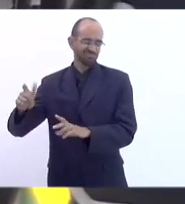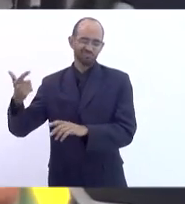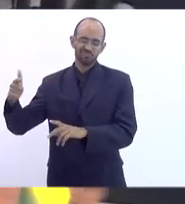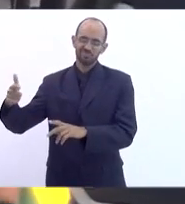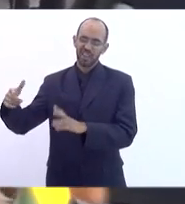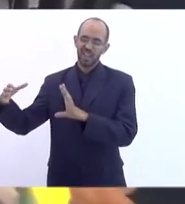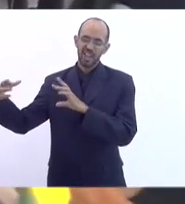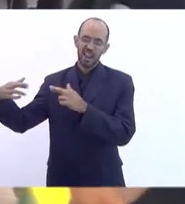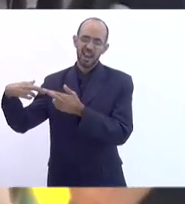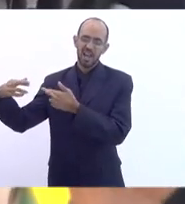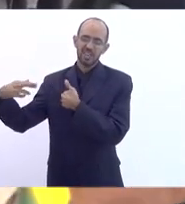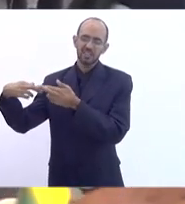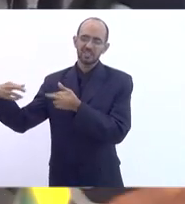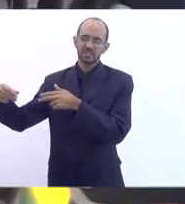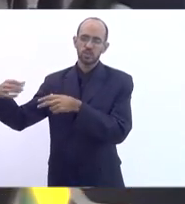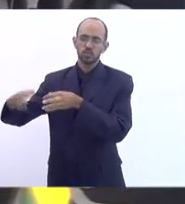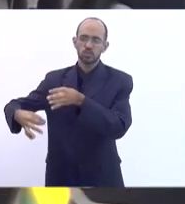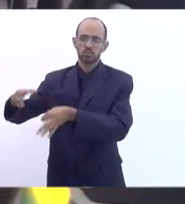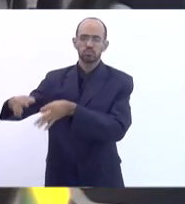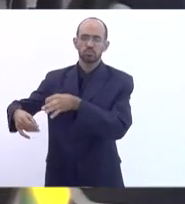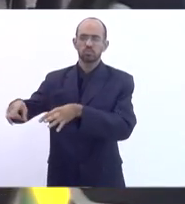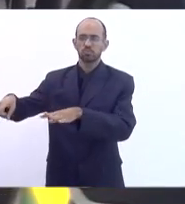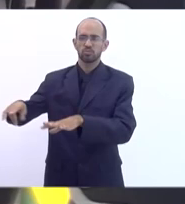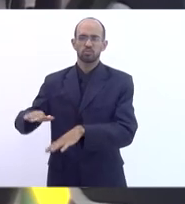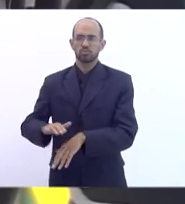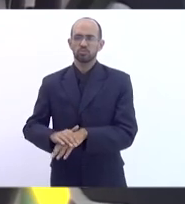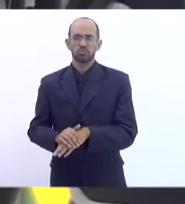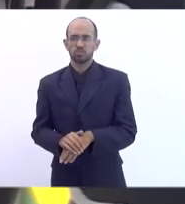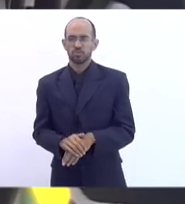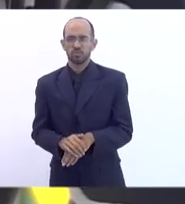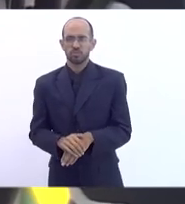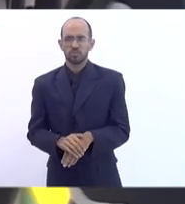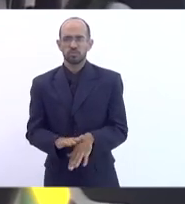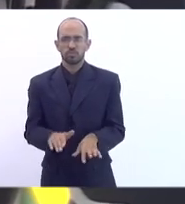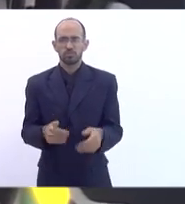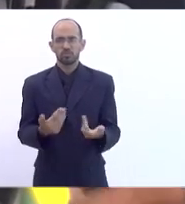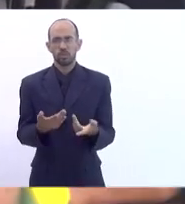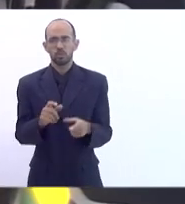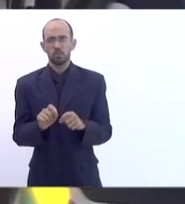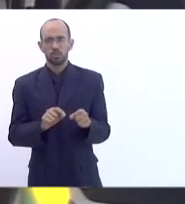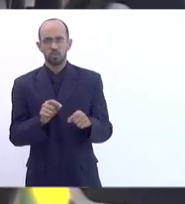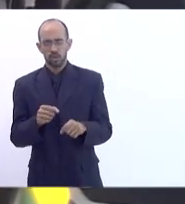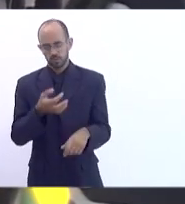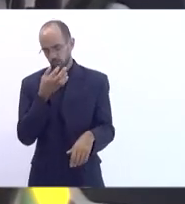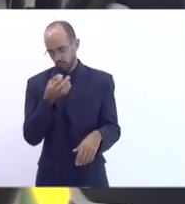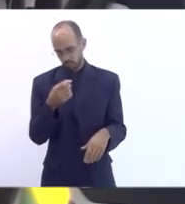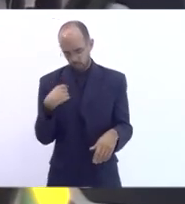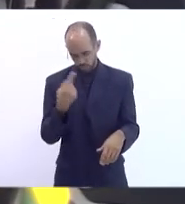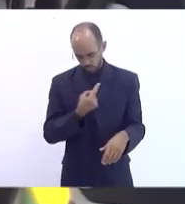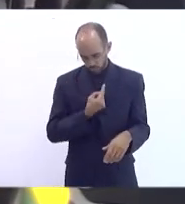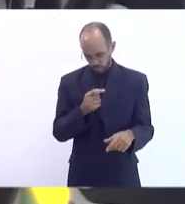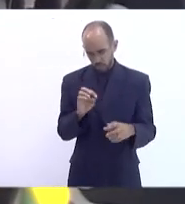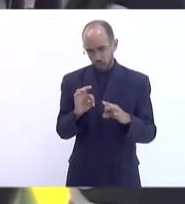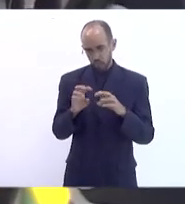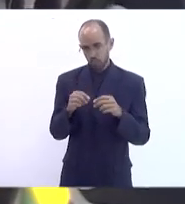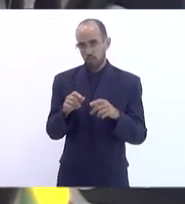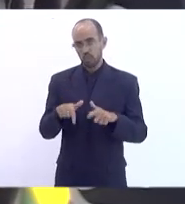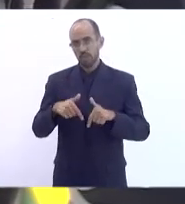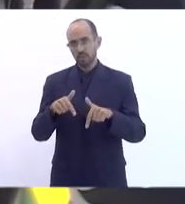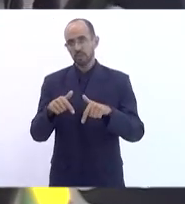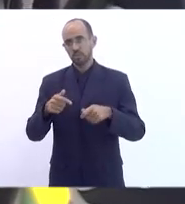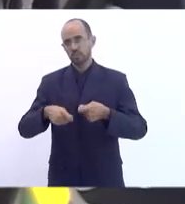é objeto do crivo jurisdicional então a recomendação Nossa que todo ato administrativo